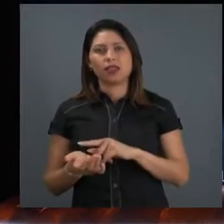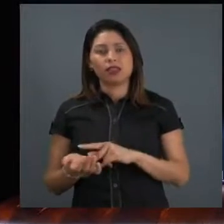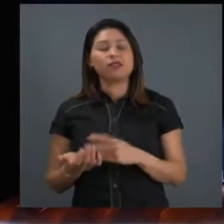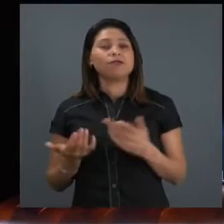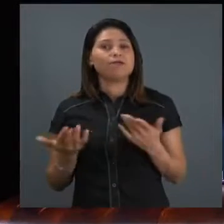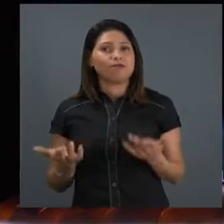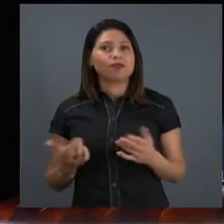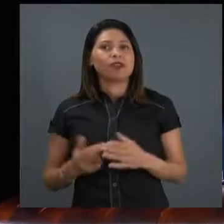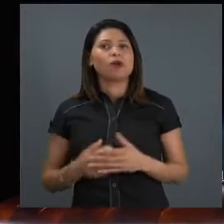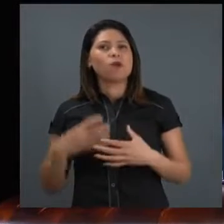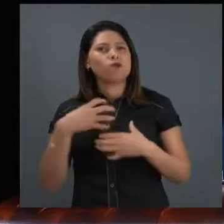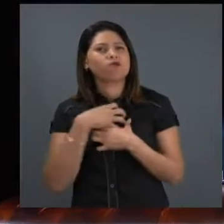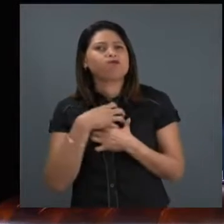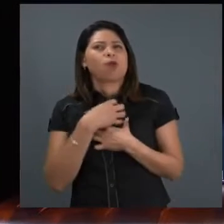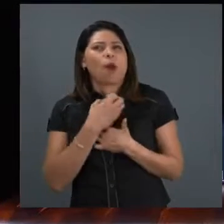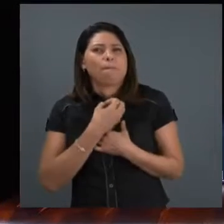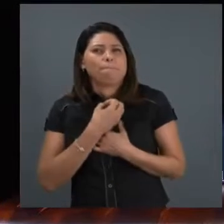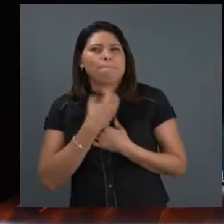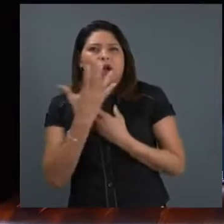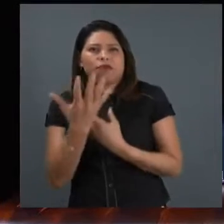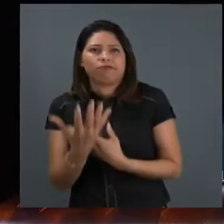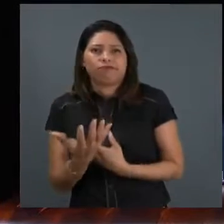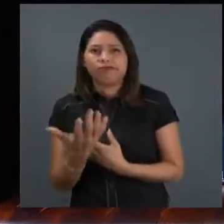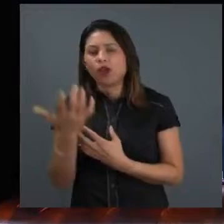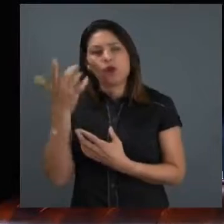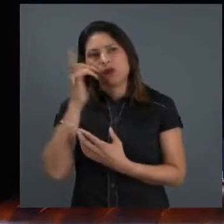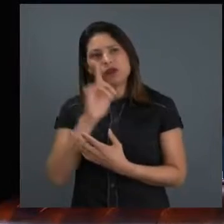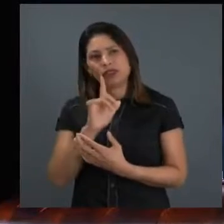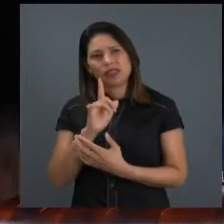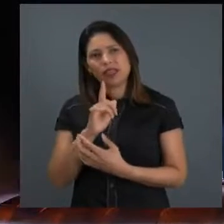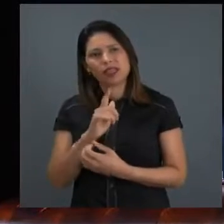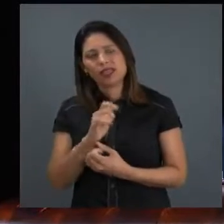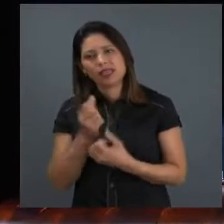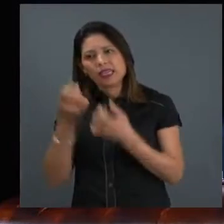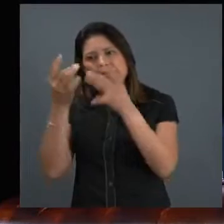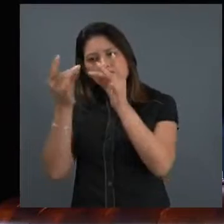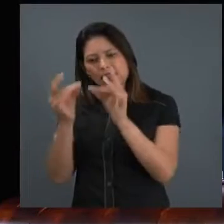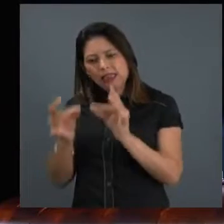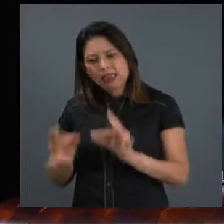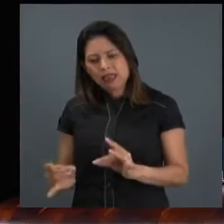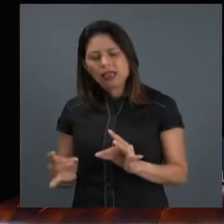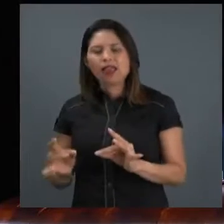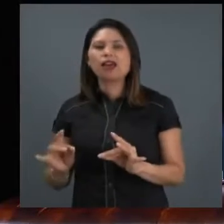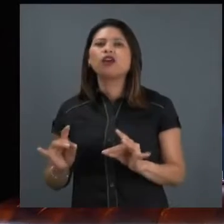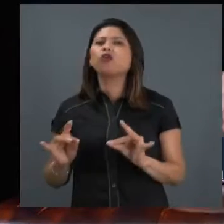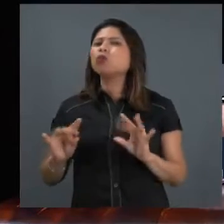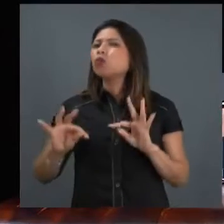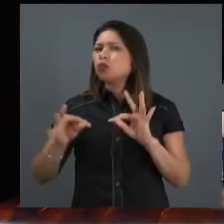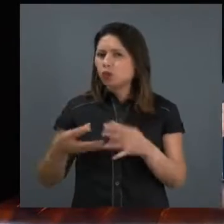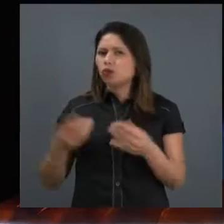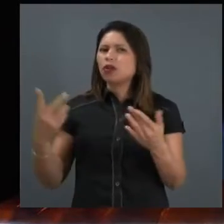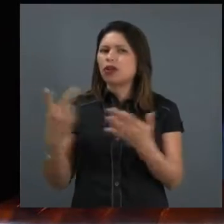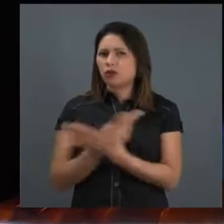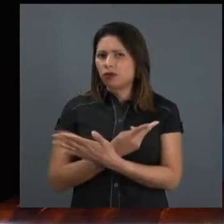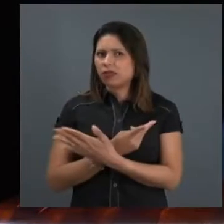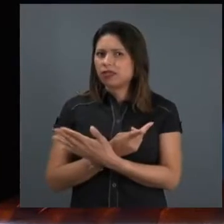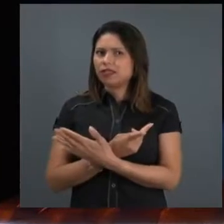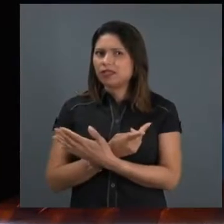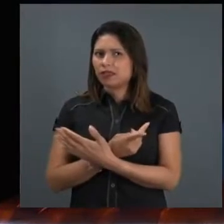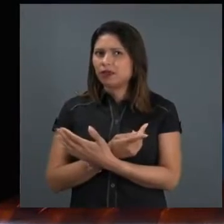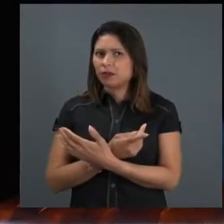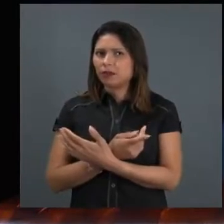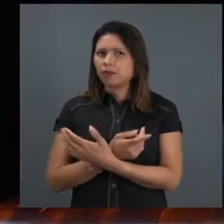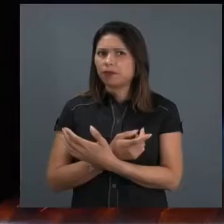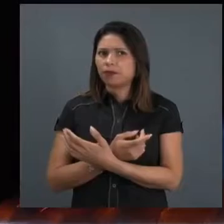digo que palavras não têm tamanho aqui para expressar tragédia, catástrofe,